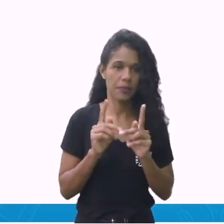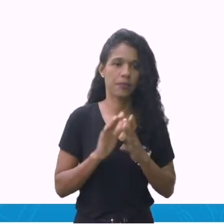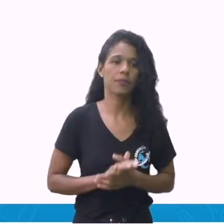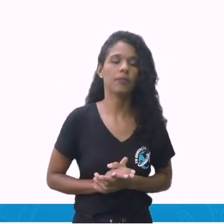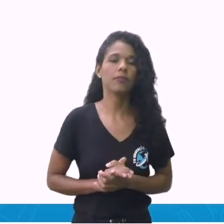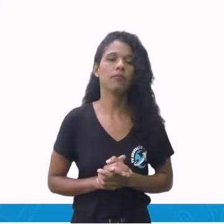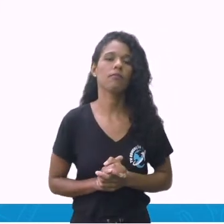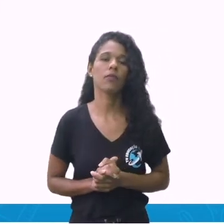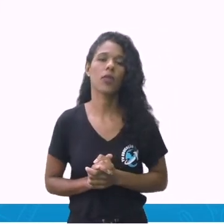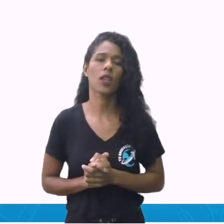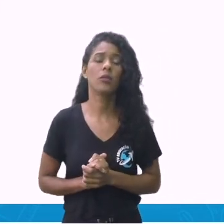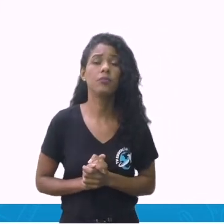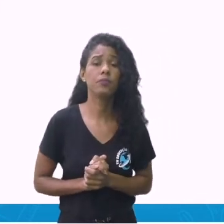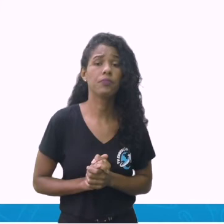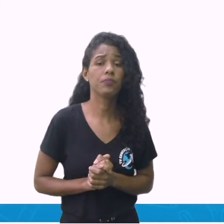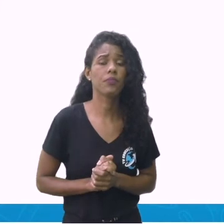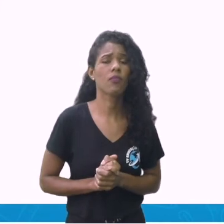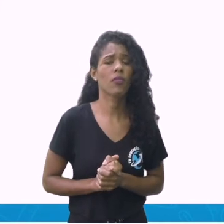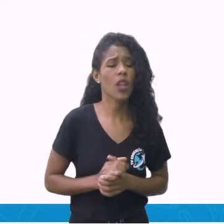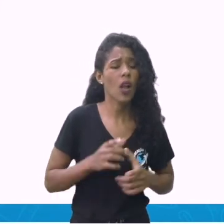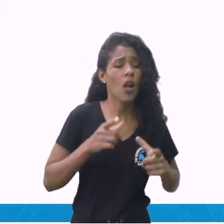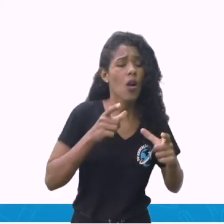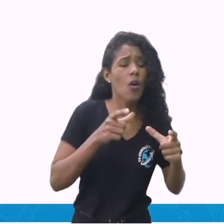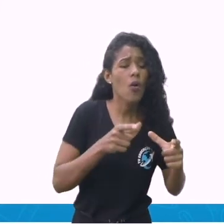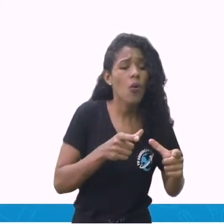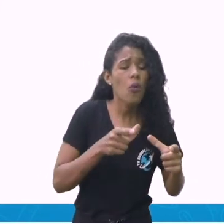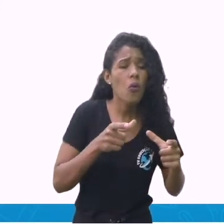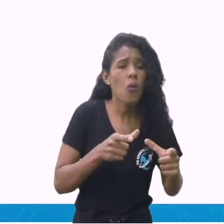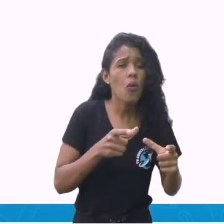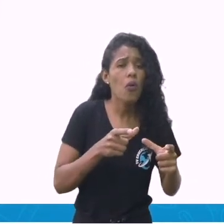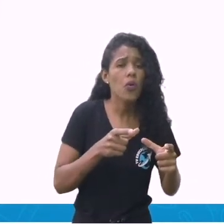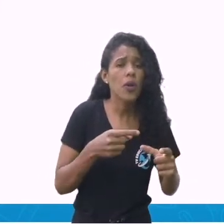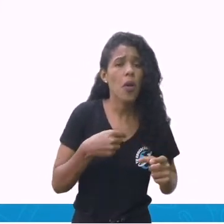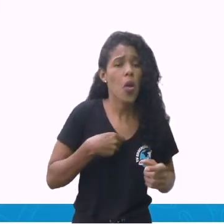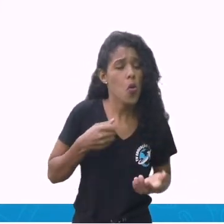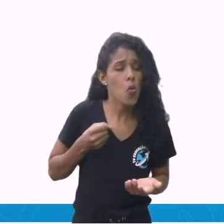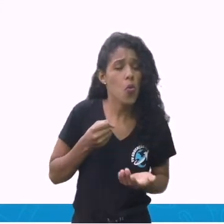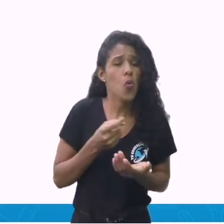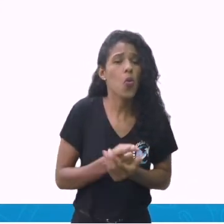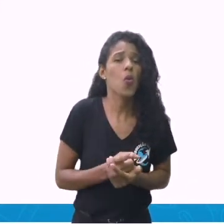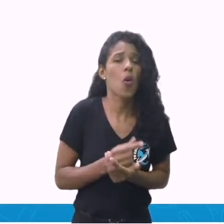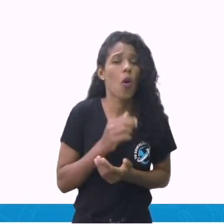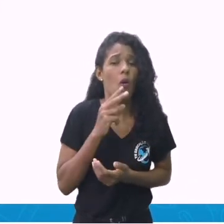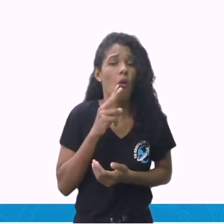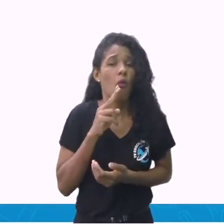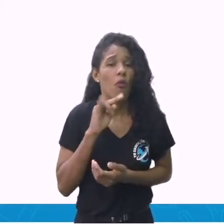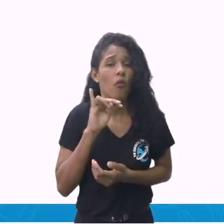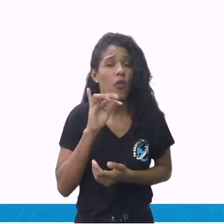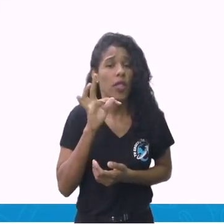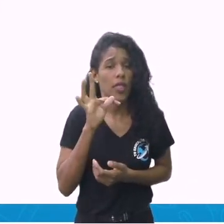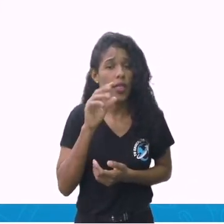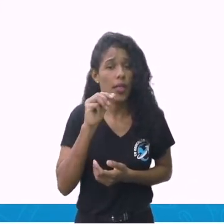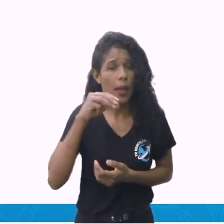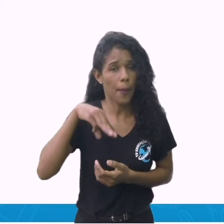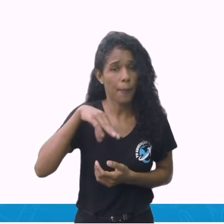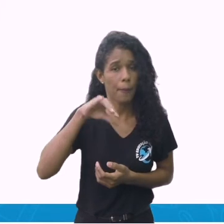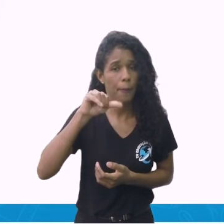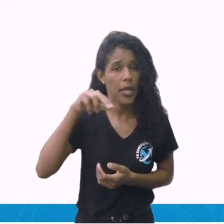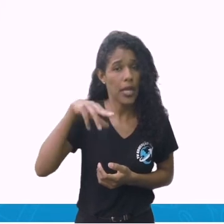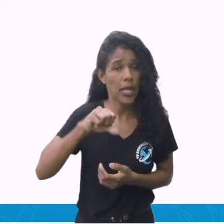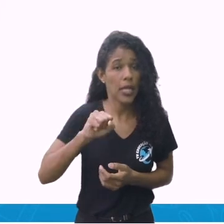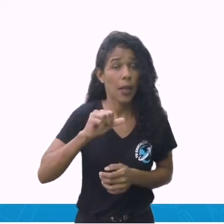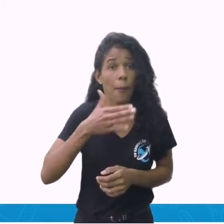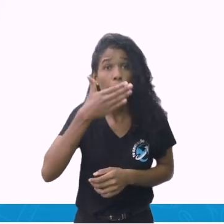Onde eu compro as melhores vitaminas? Na farmácia ou na